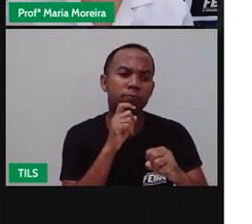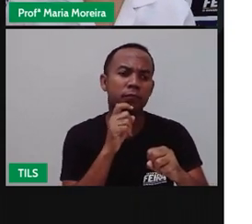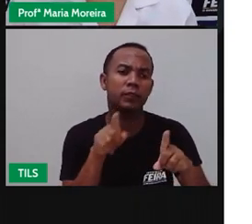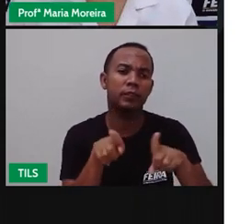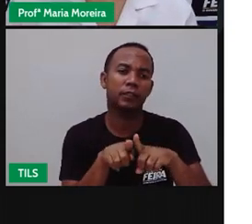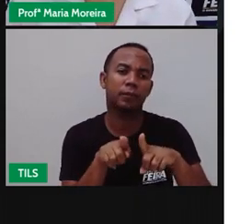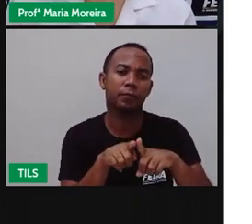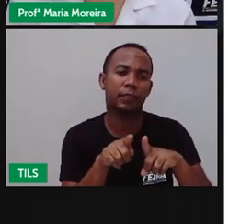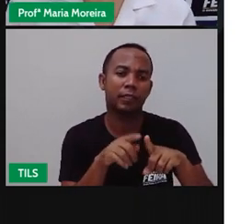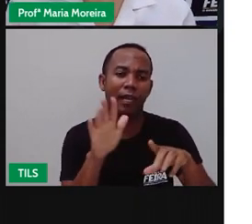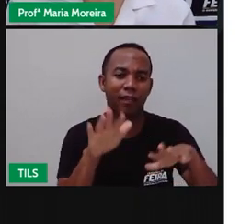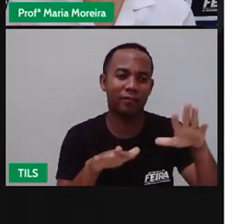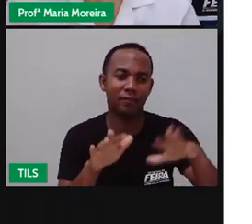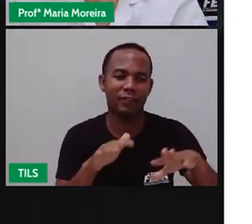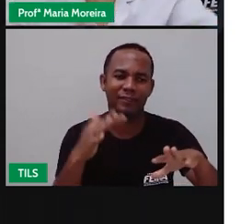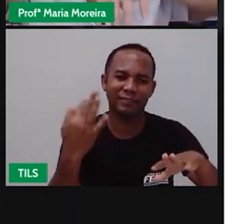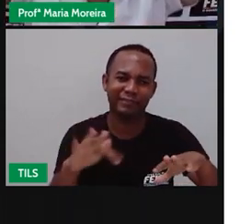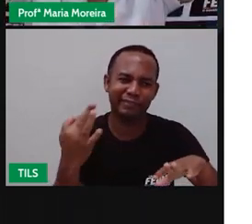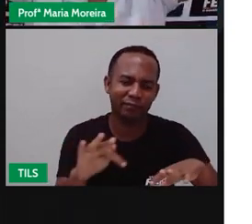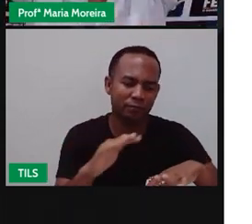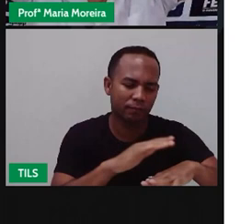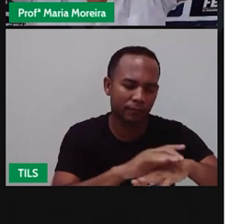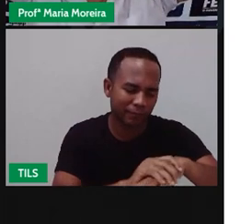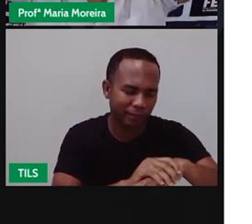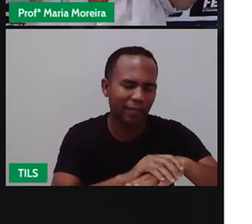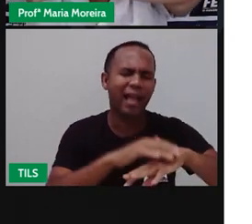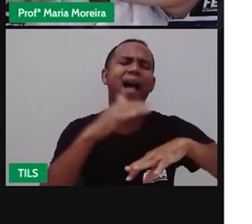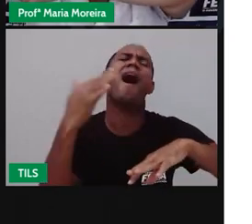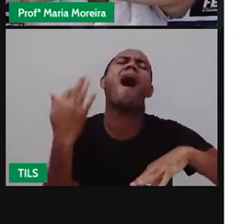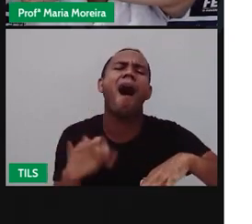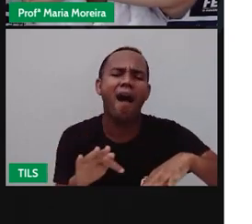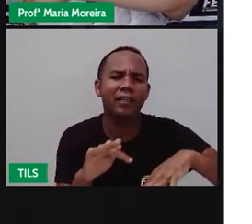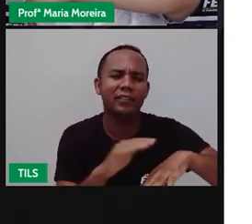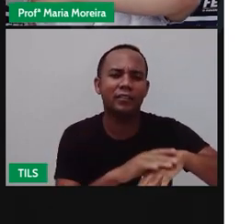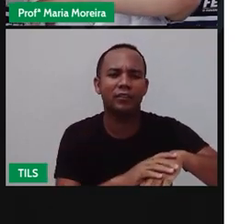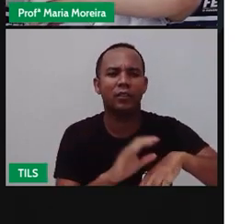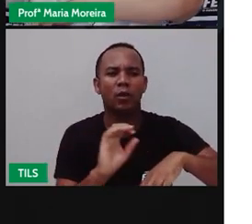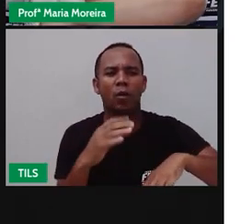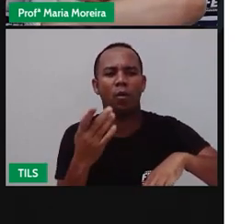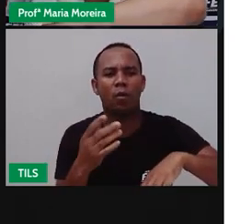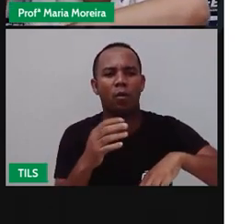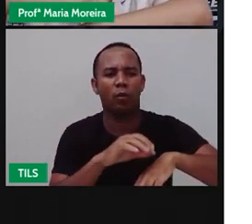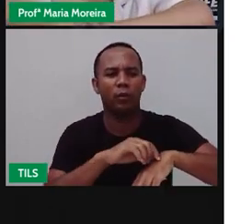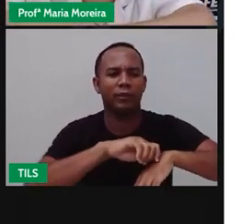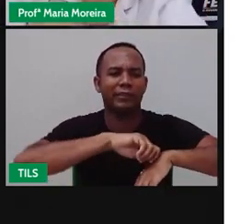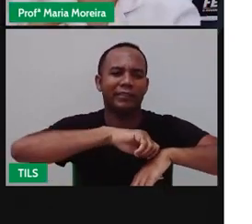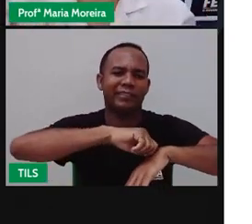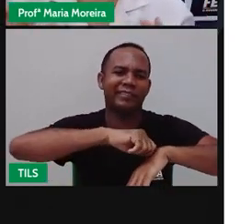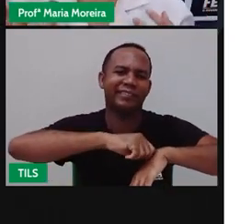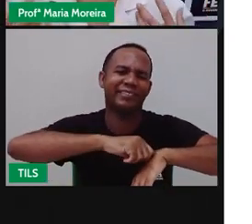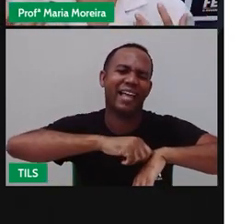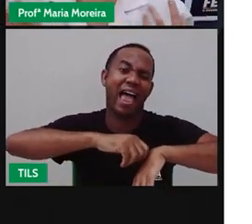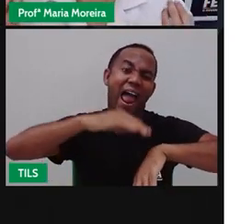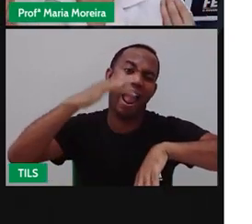e de conforto. Então, se a prof faz isso e vai apertando, ela vai sentir o quê?